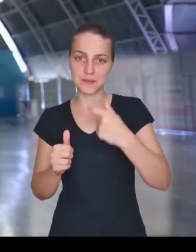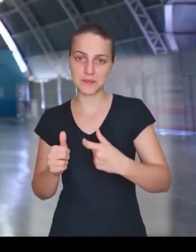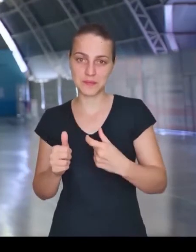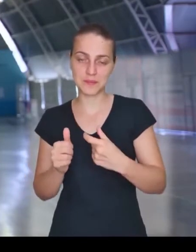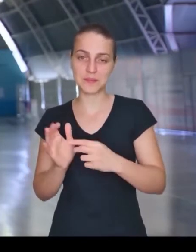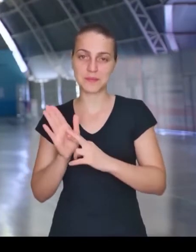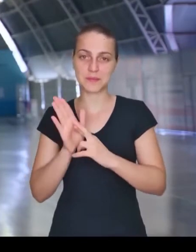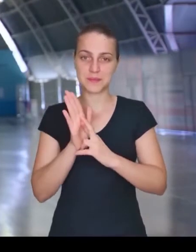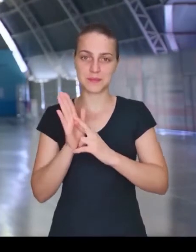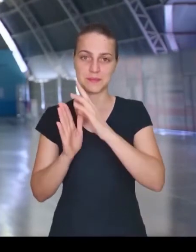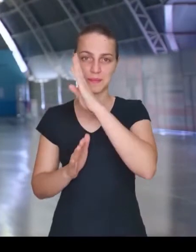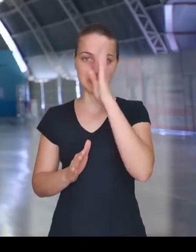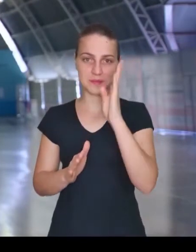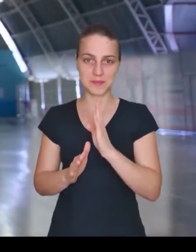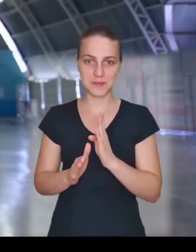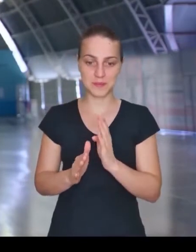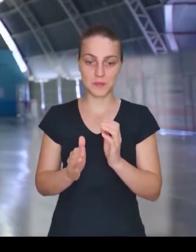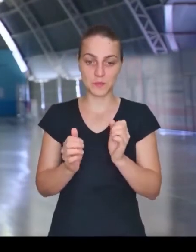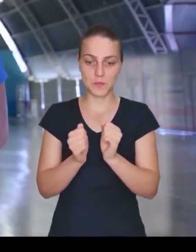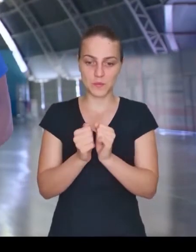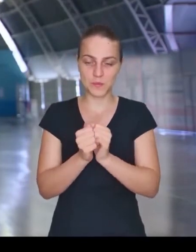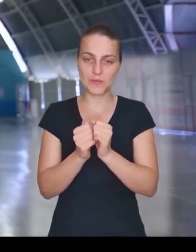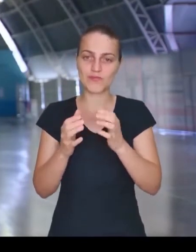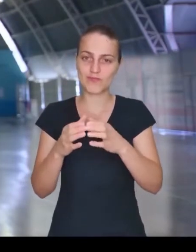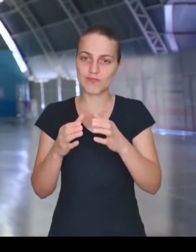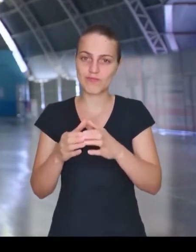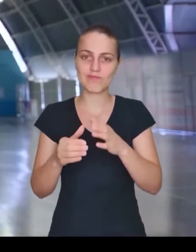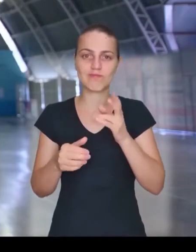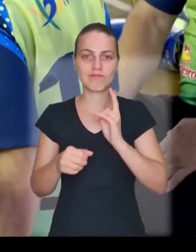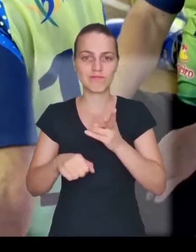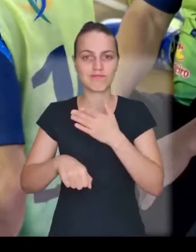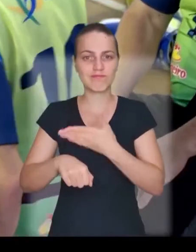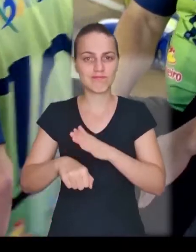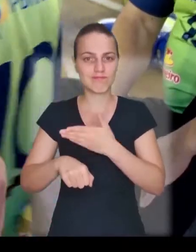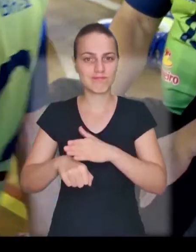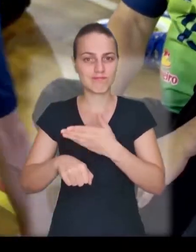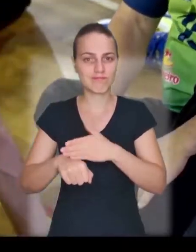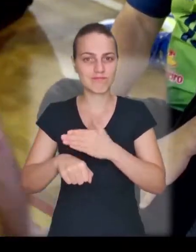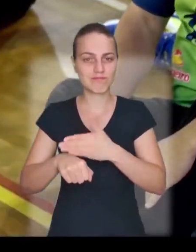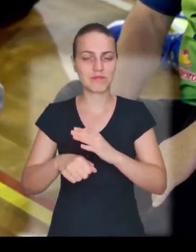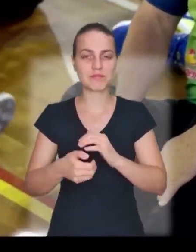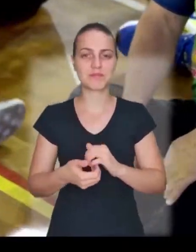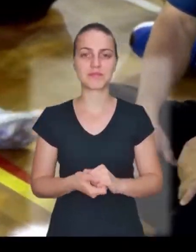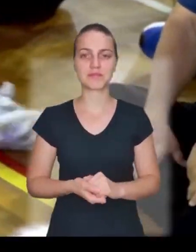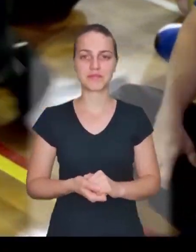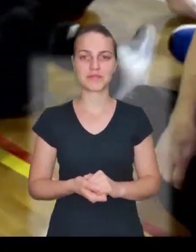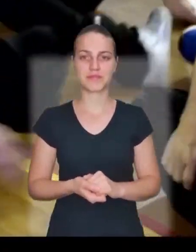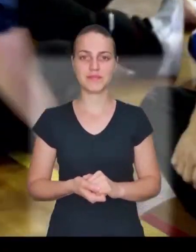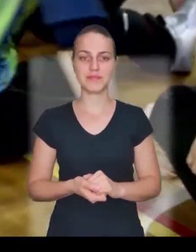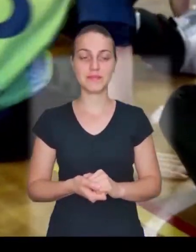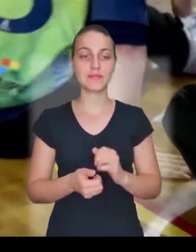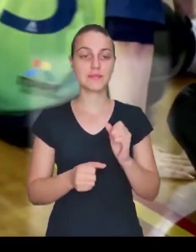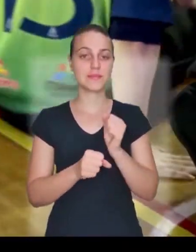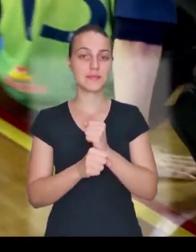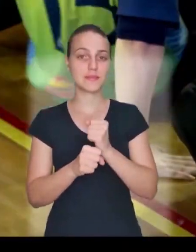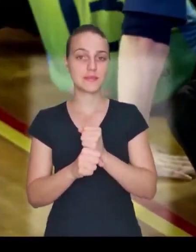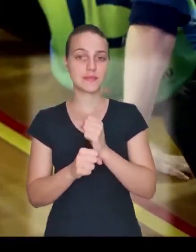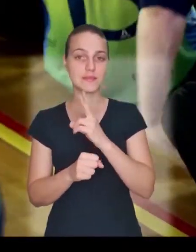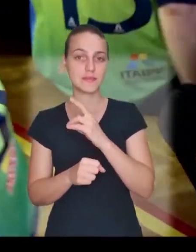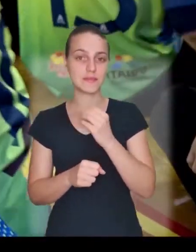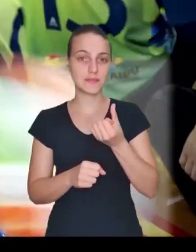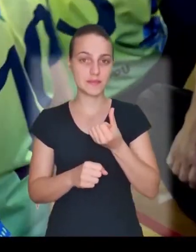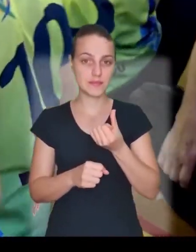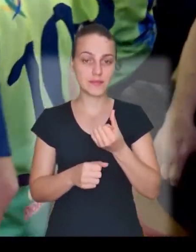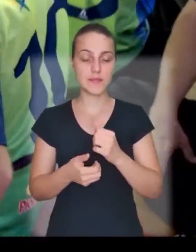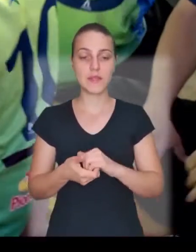ficar mais apto junto aos outros, sabe? Aí em 2006, Daniel. já começamos a ir